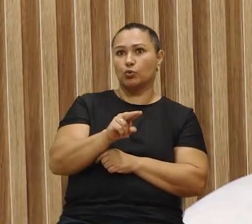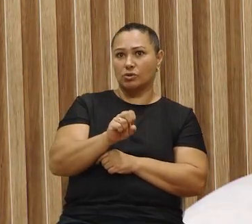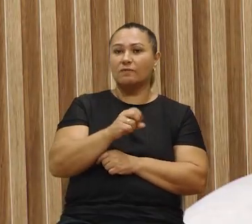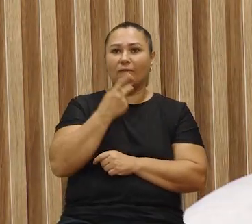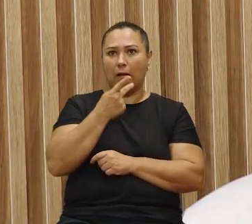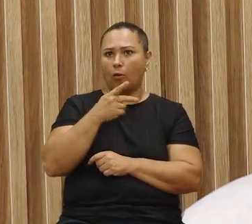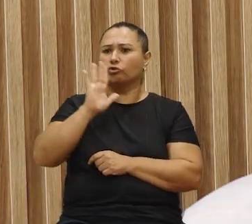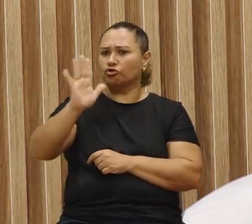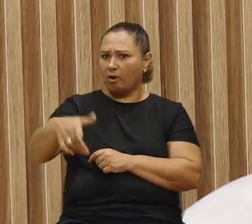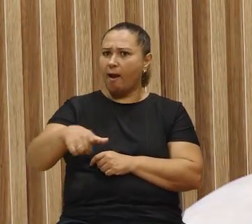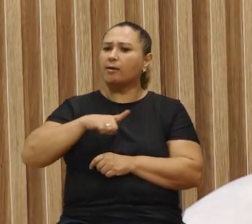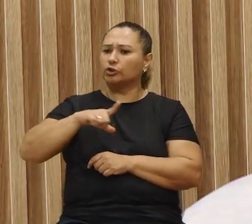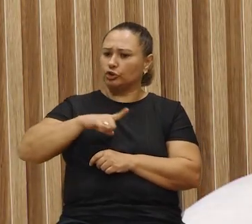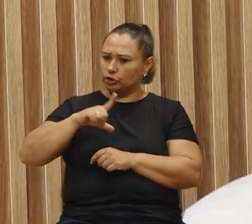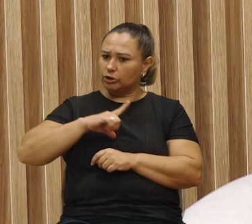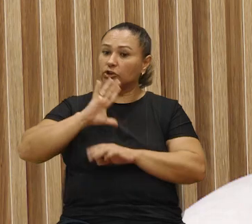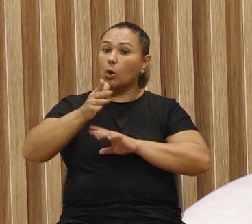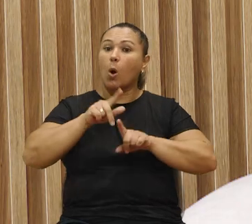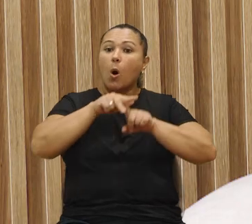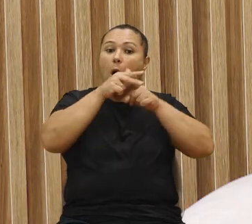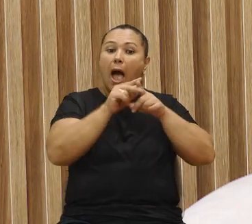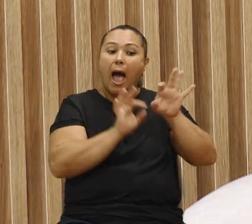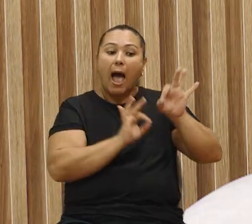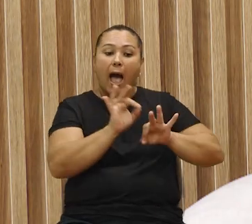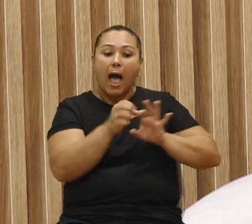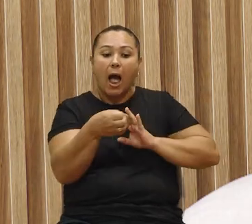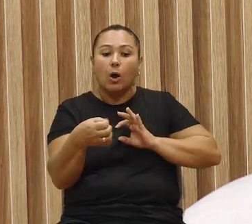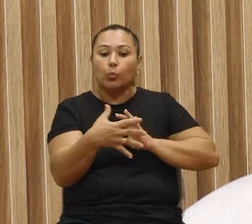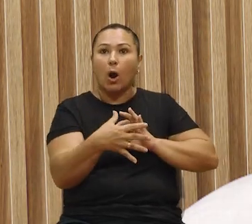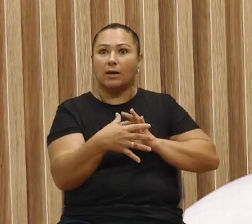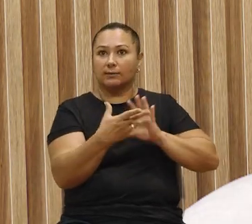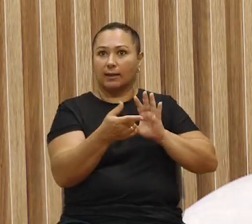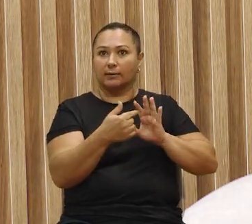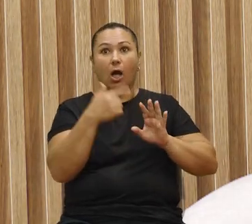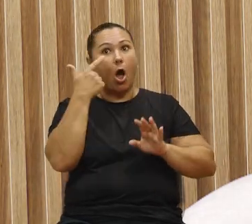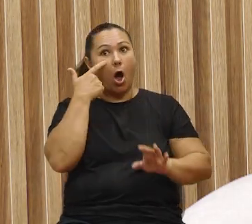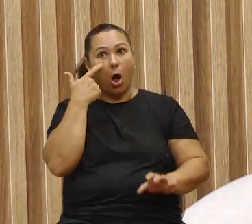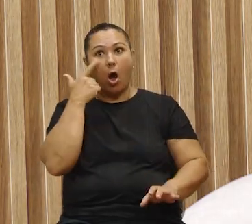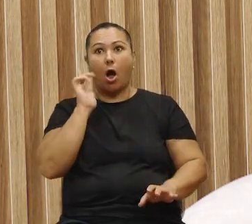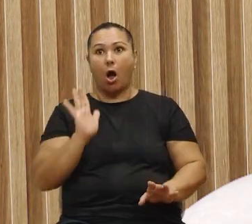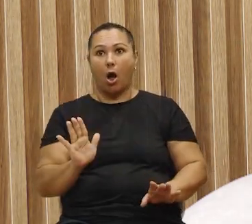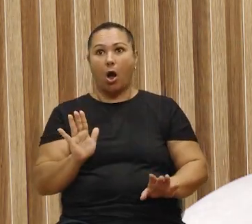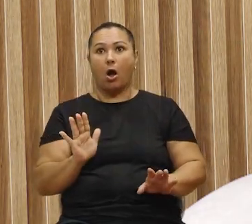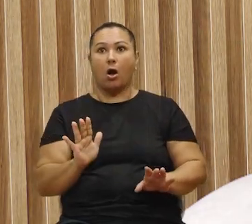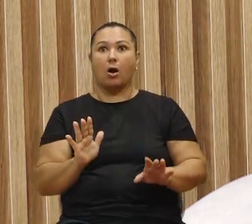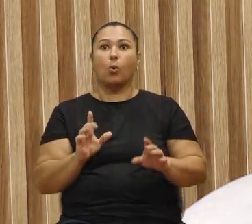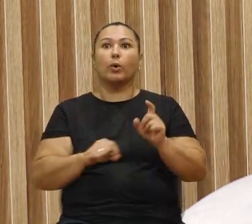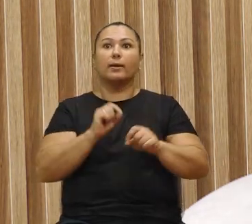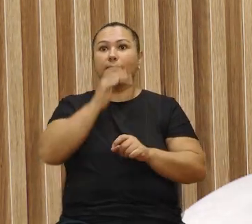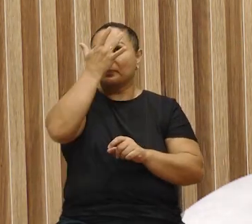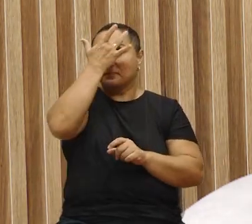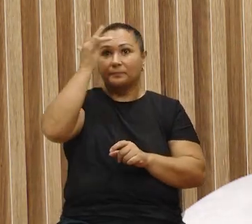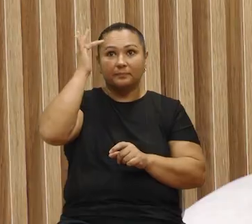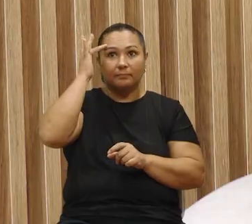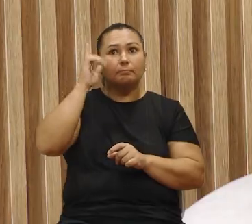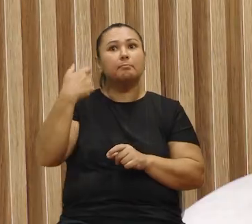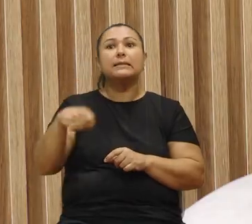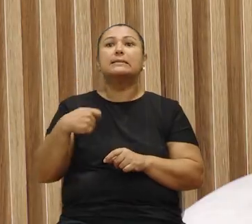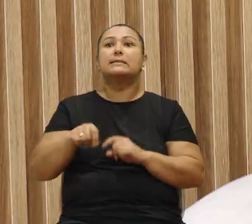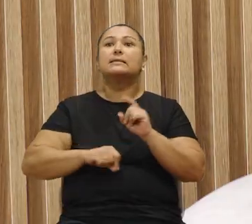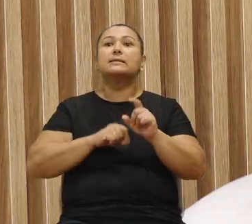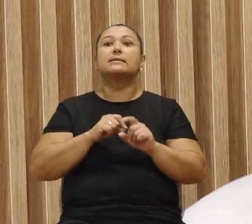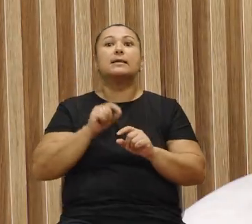já está em vigor, já tinha isso, ela só foi atualizada e incrementou. Olha, o aspecto de